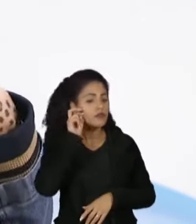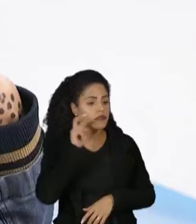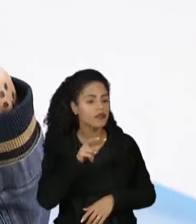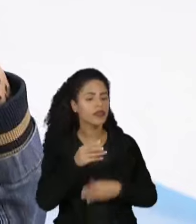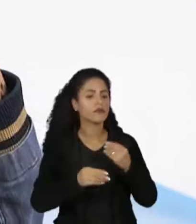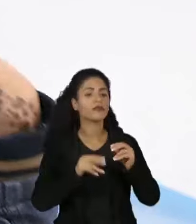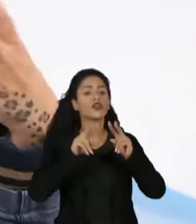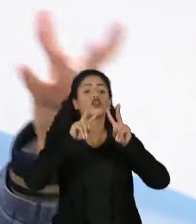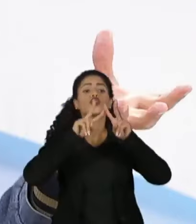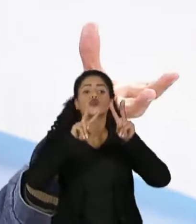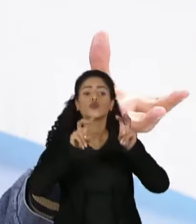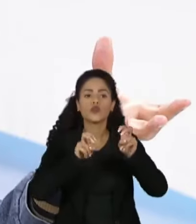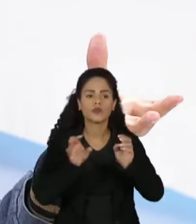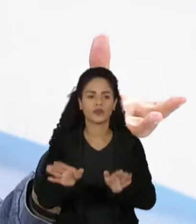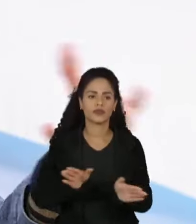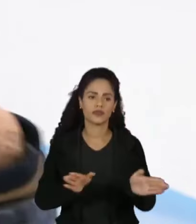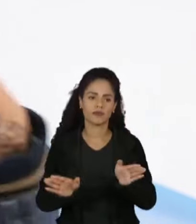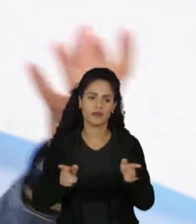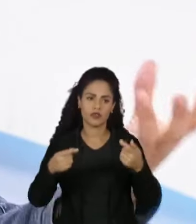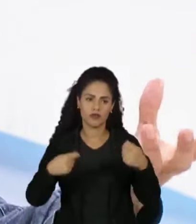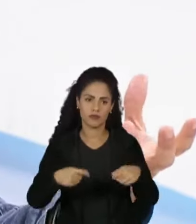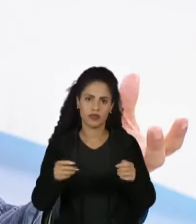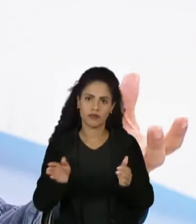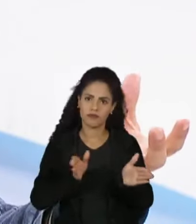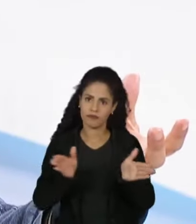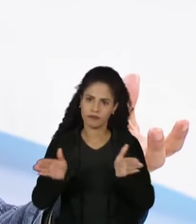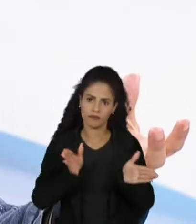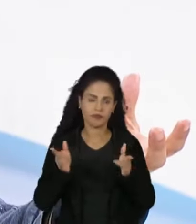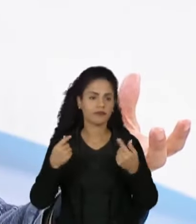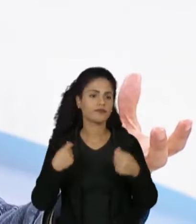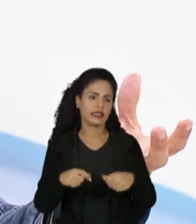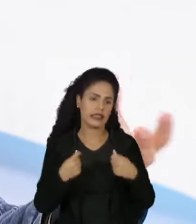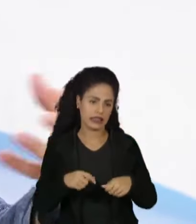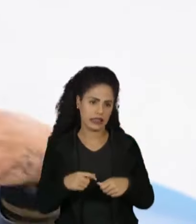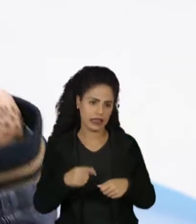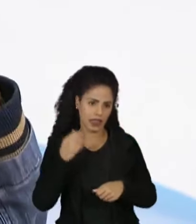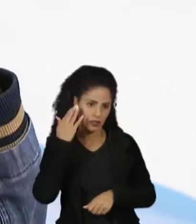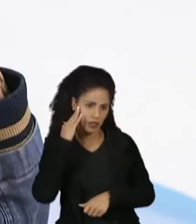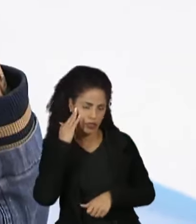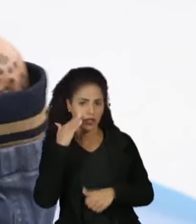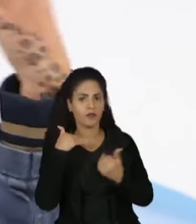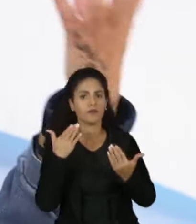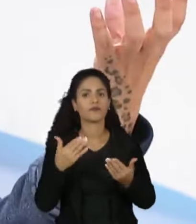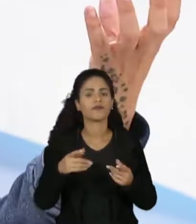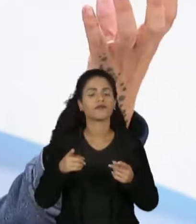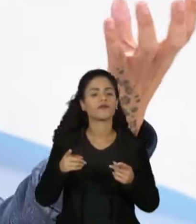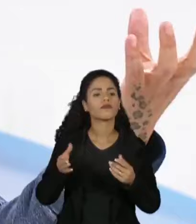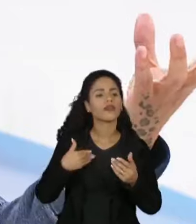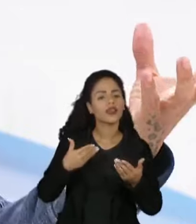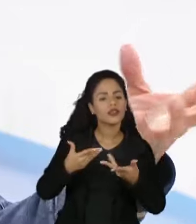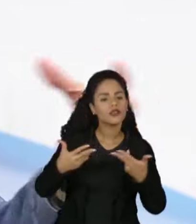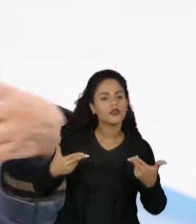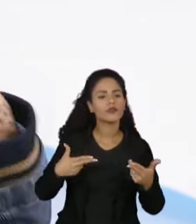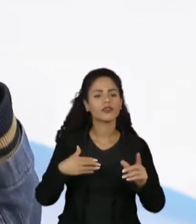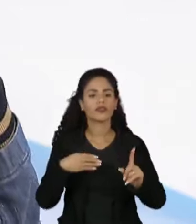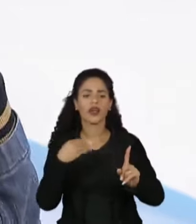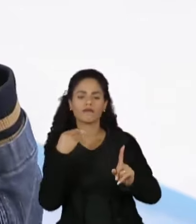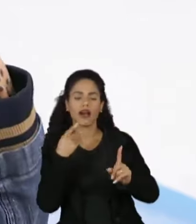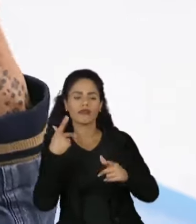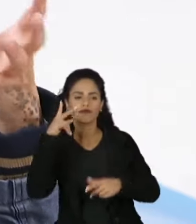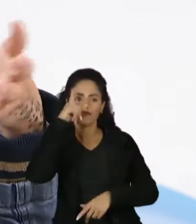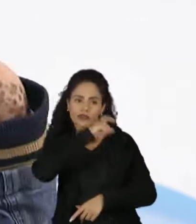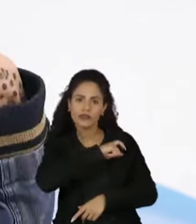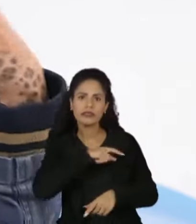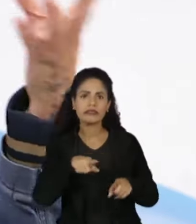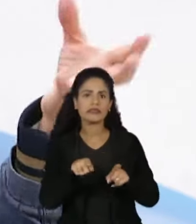pouco sobre acessibilidade em todos os seus sentidos, né? Tanto na parte mais vulnerável, quanto na